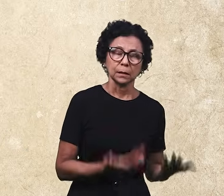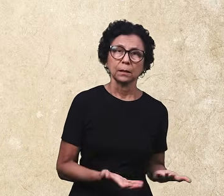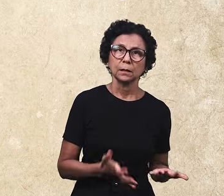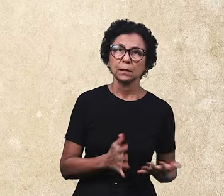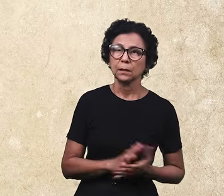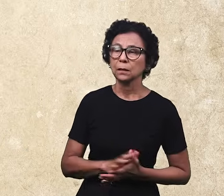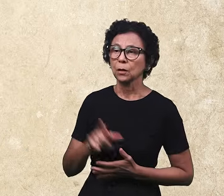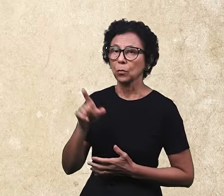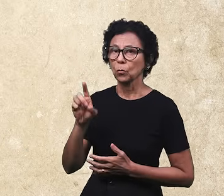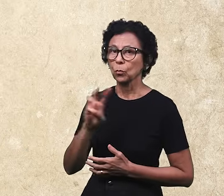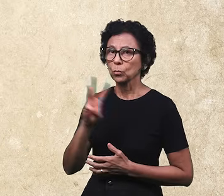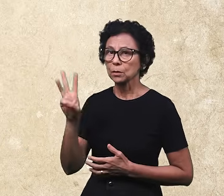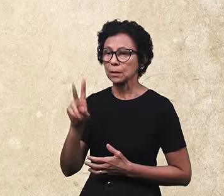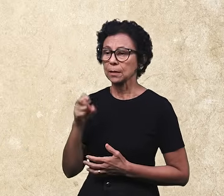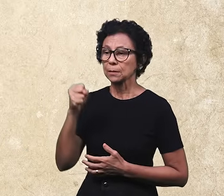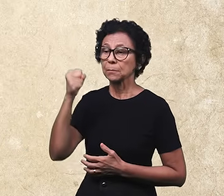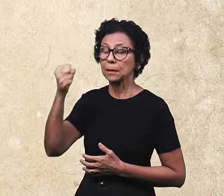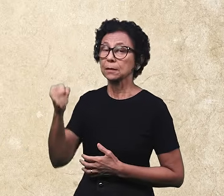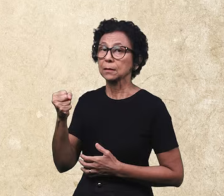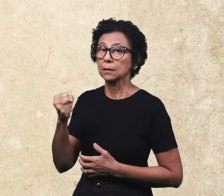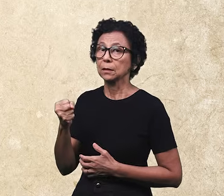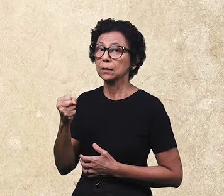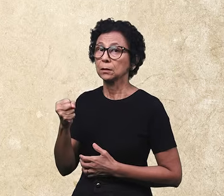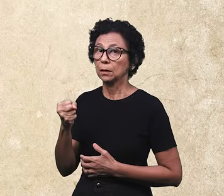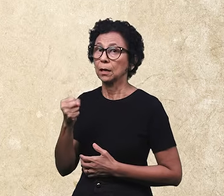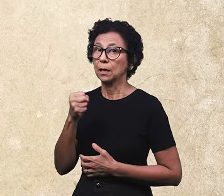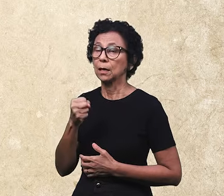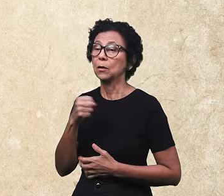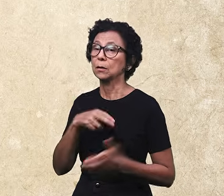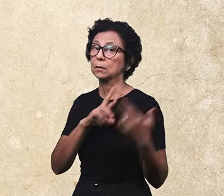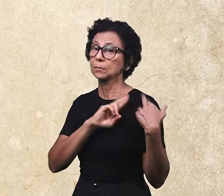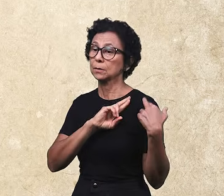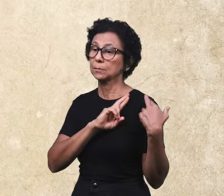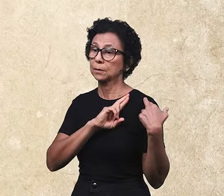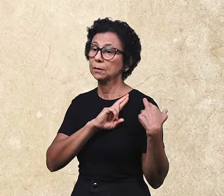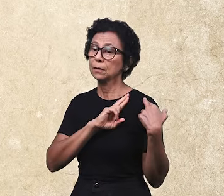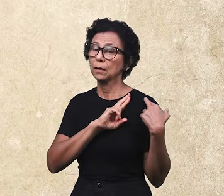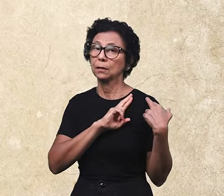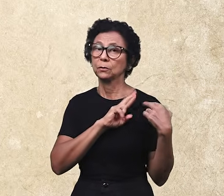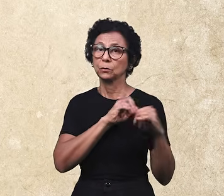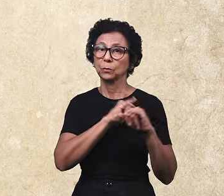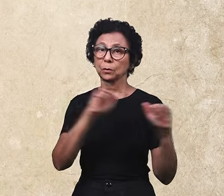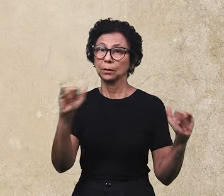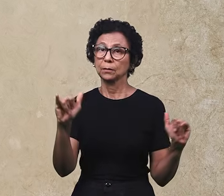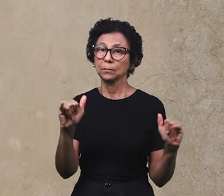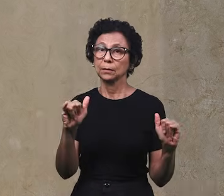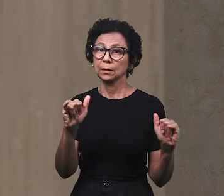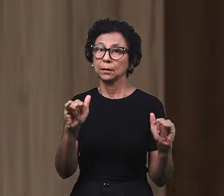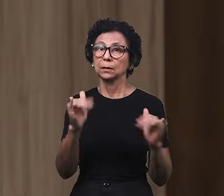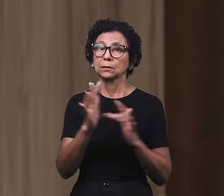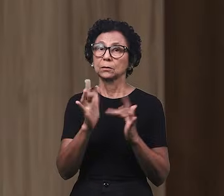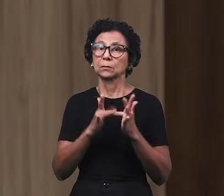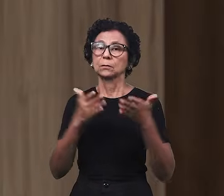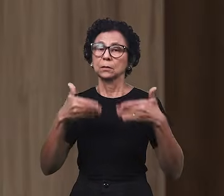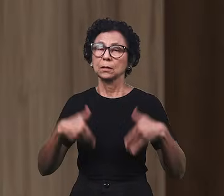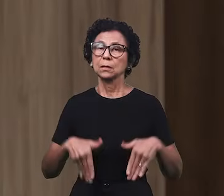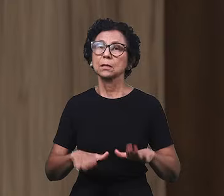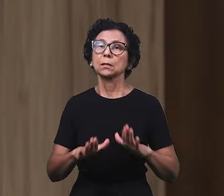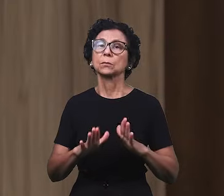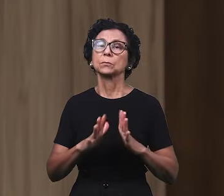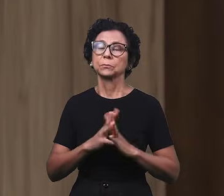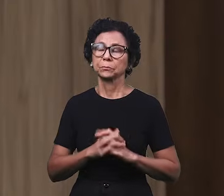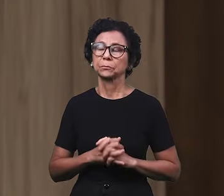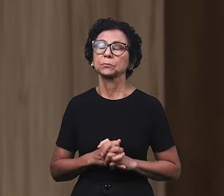deu aos pastores essa missão, a missão de proclamar o nascimento do Messias. Um outro aspecto que nós